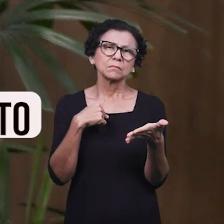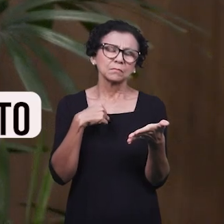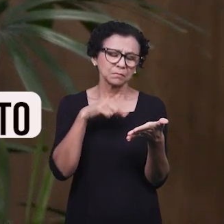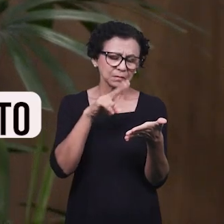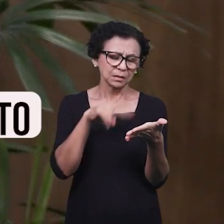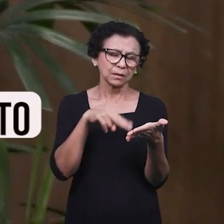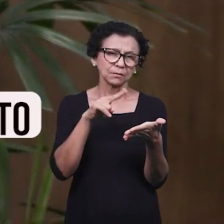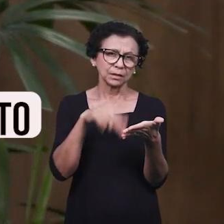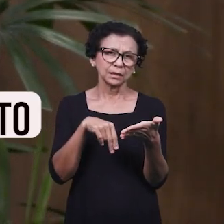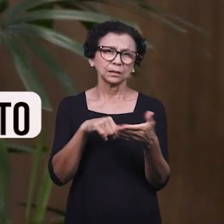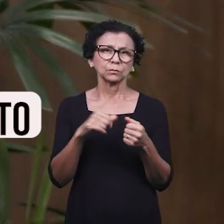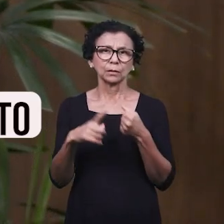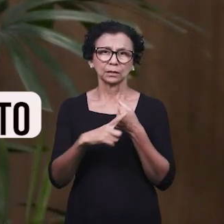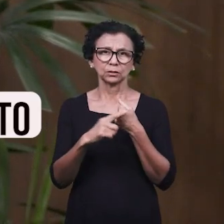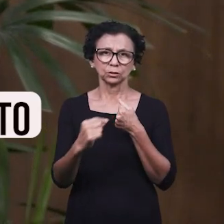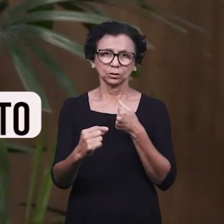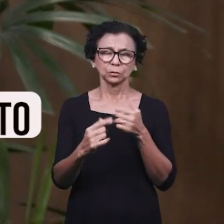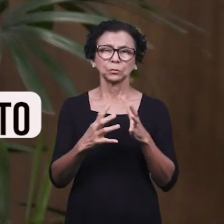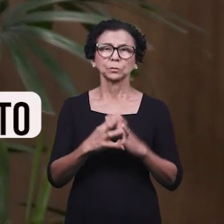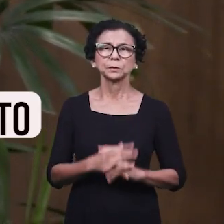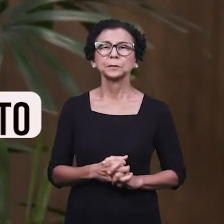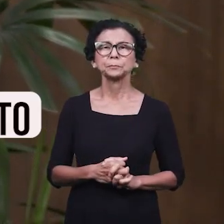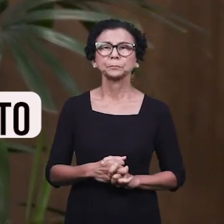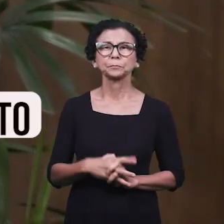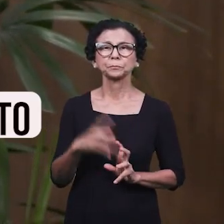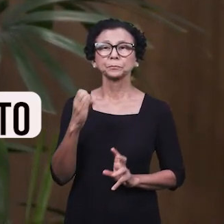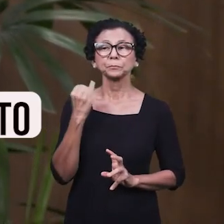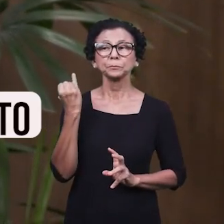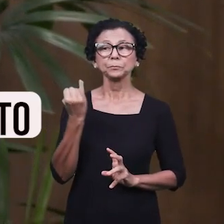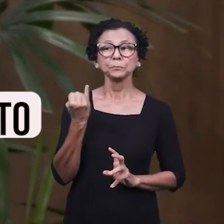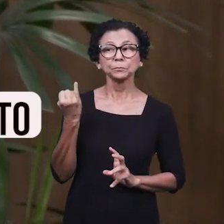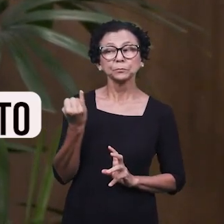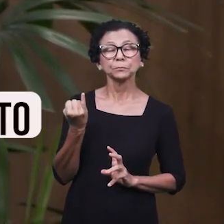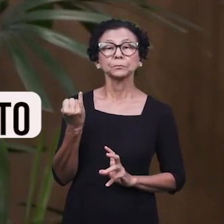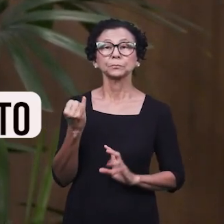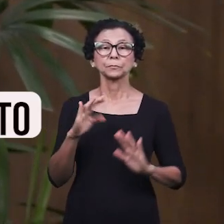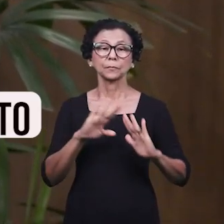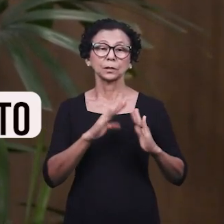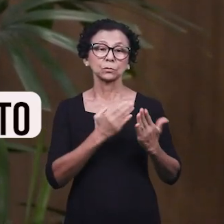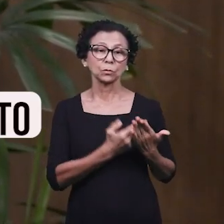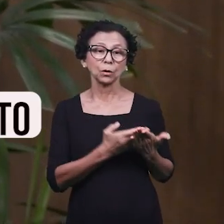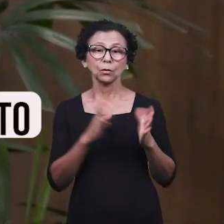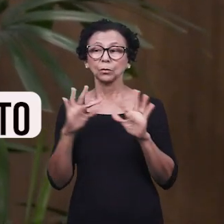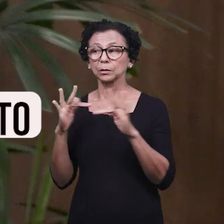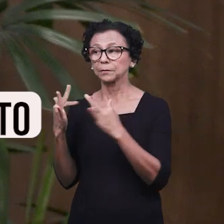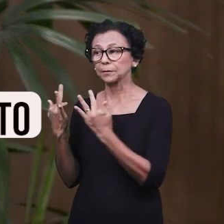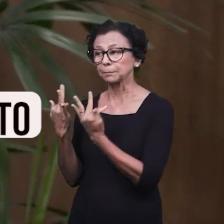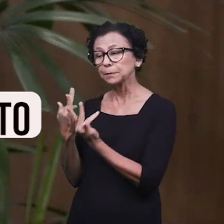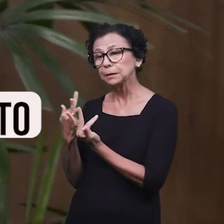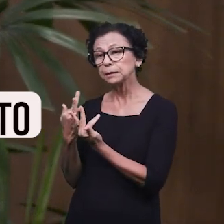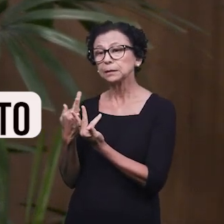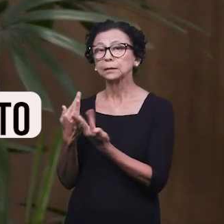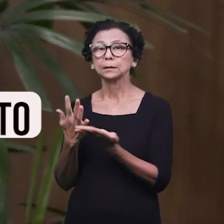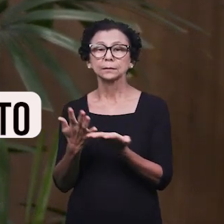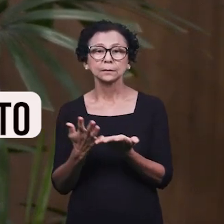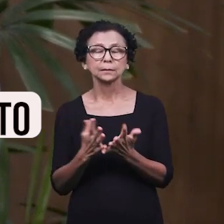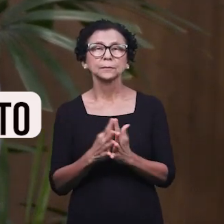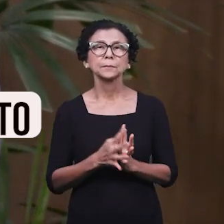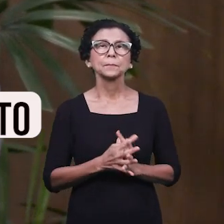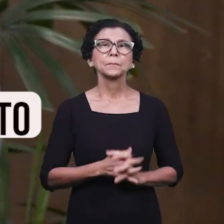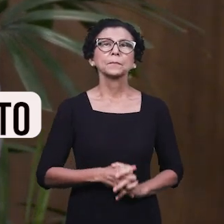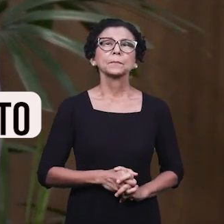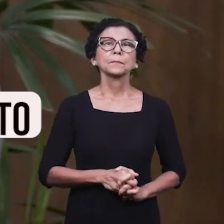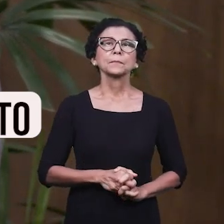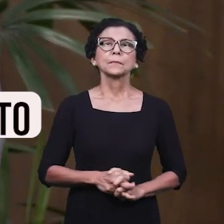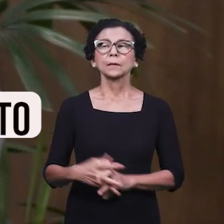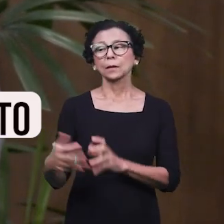artigo falando sobre essa importância, né, família na escola, acompanhamento escolar, e aí falando